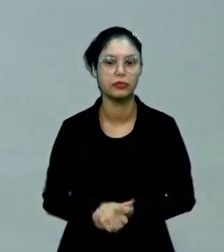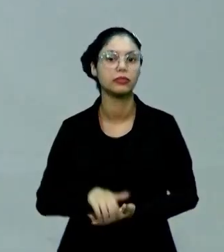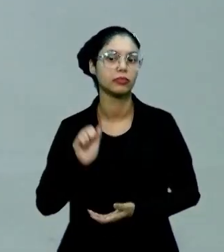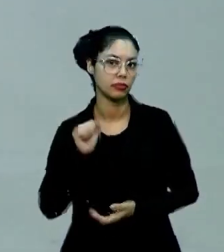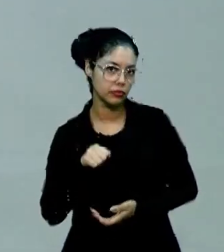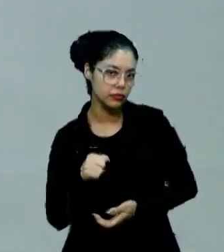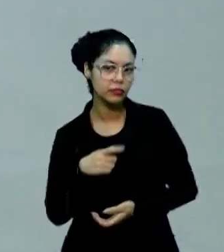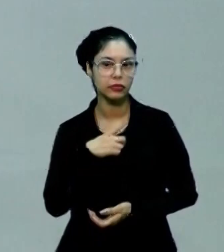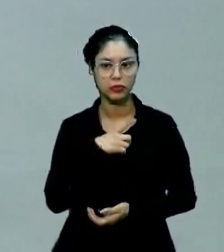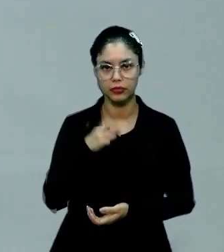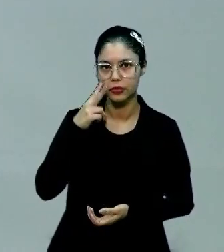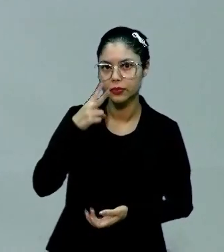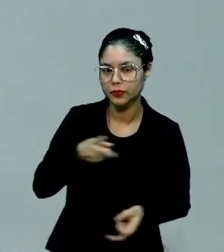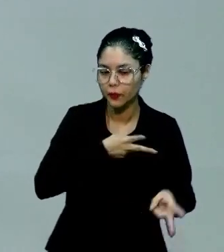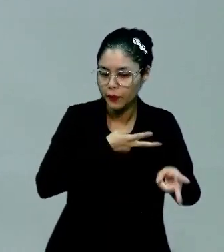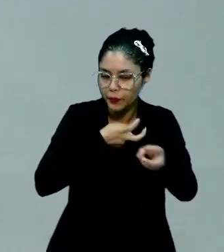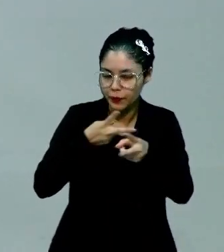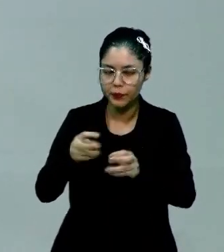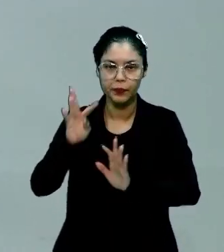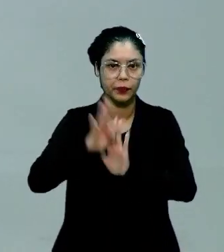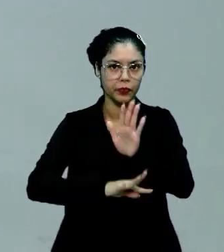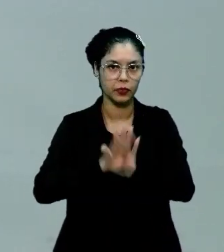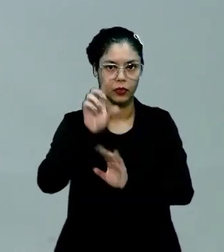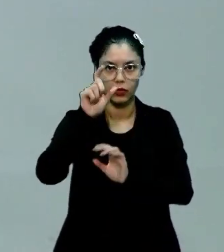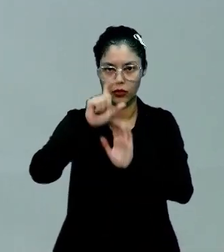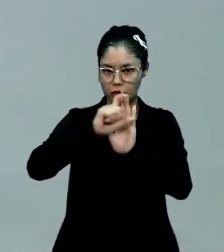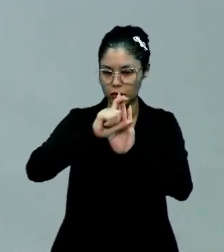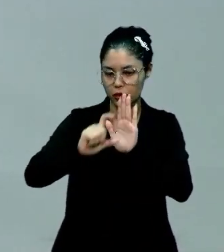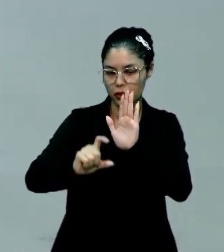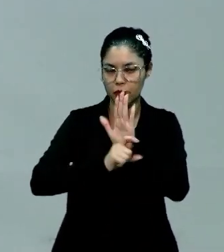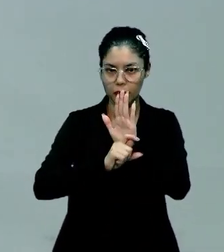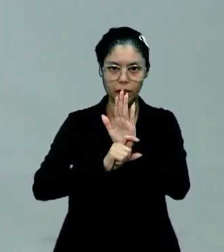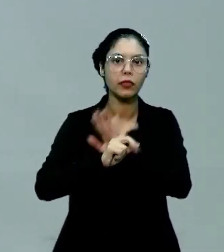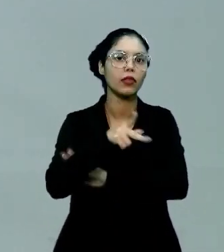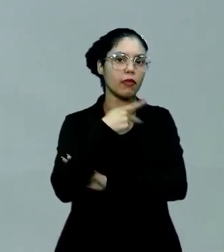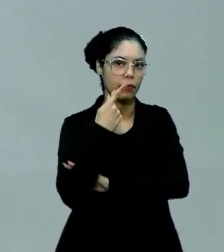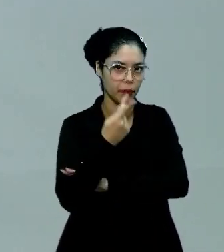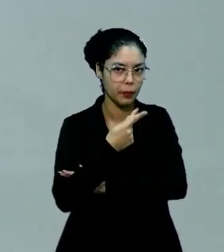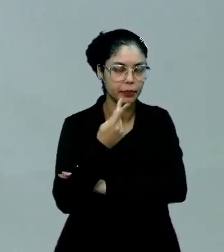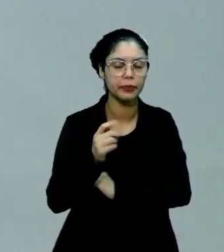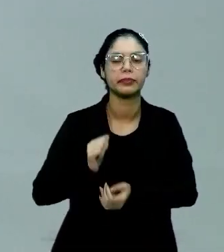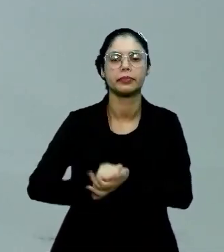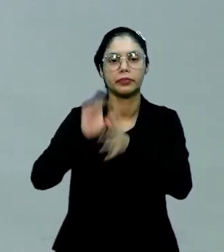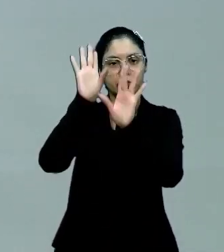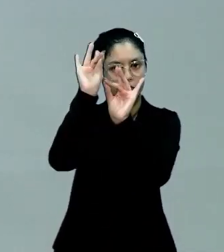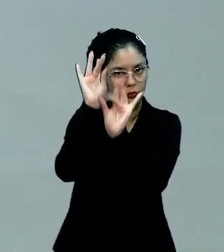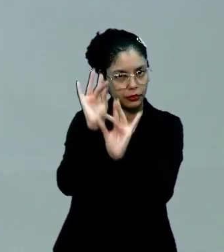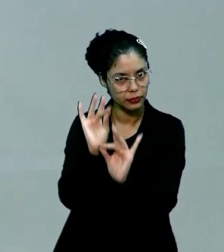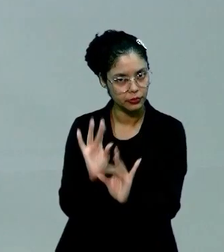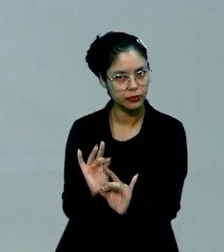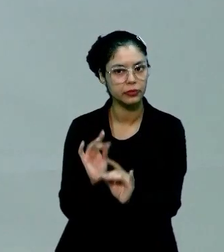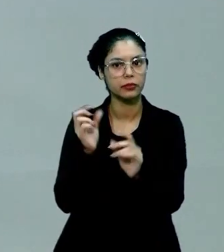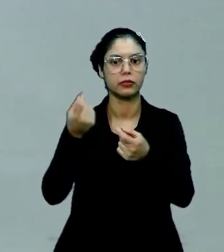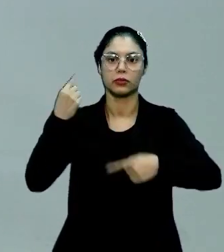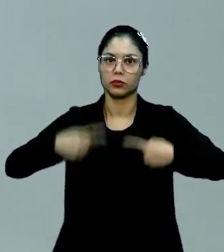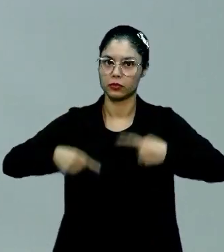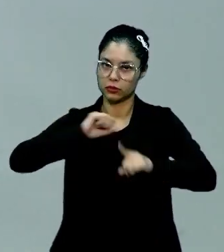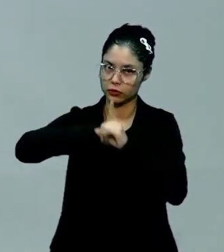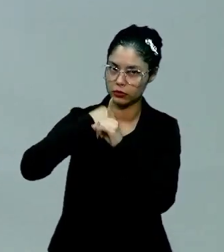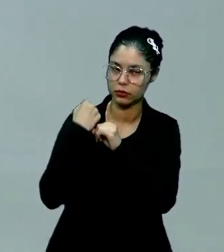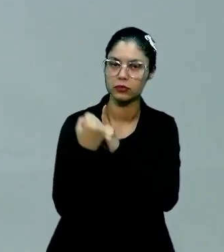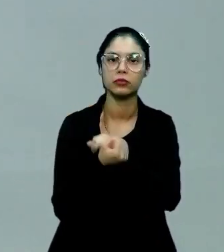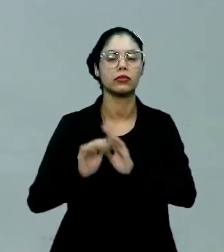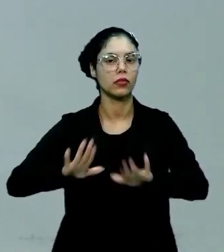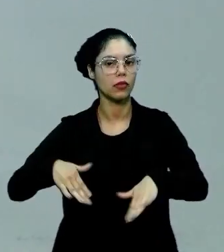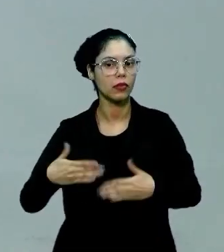Sim, se vocês forem prestar atenção no último parágrafo, ele fala sobre a questão sociopolítica e a